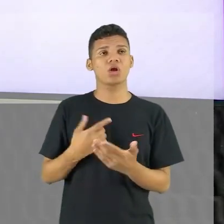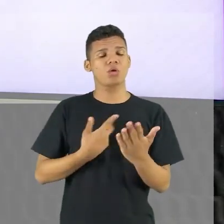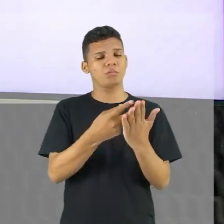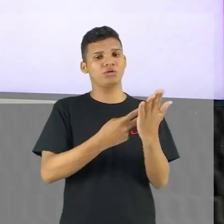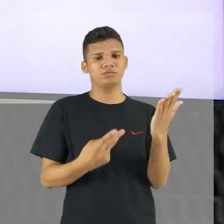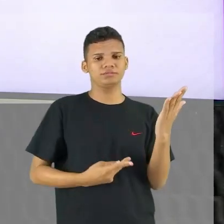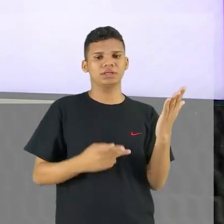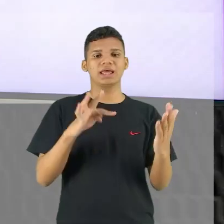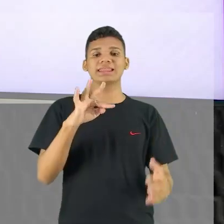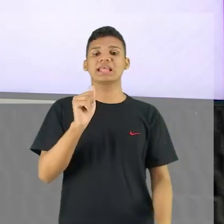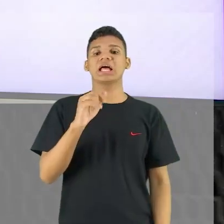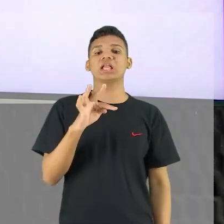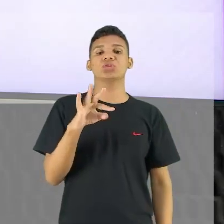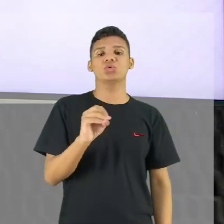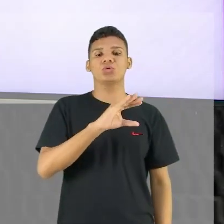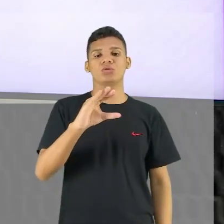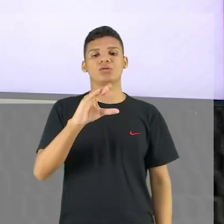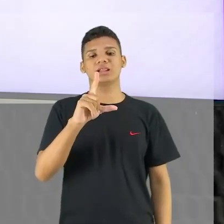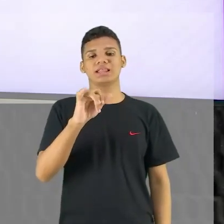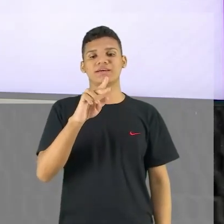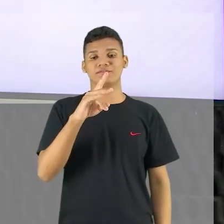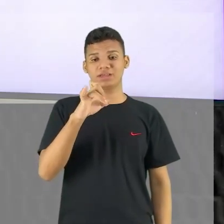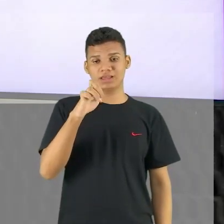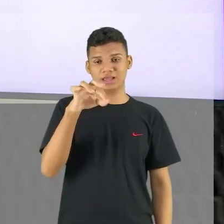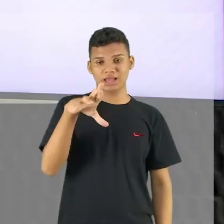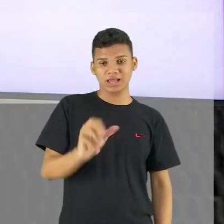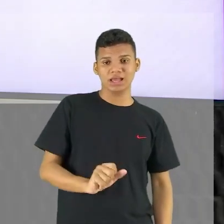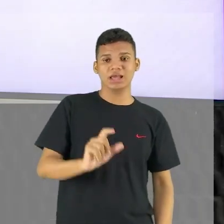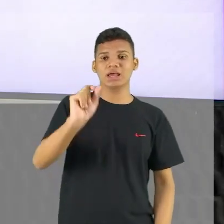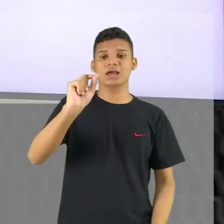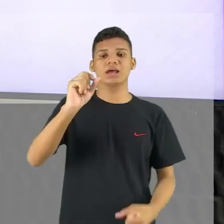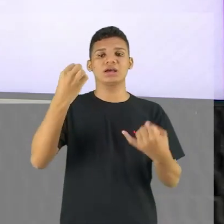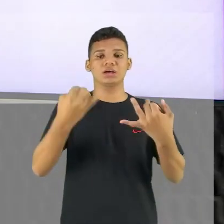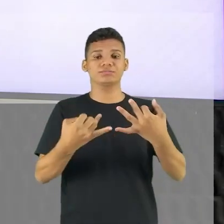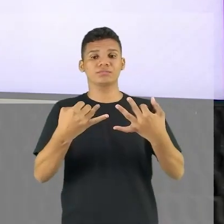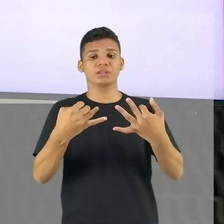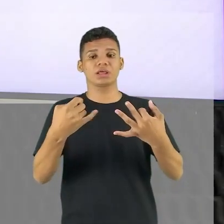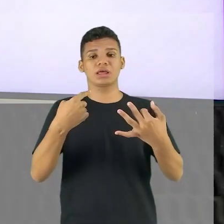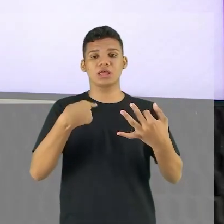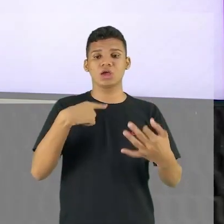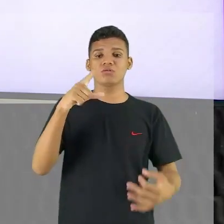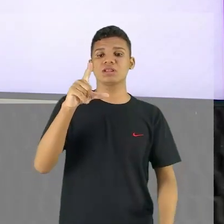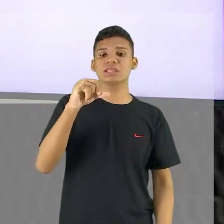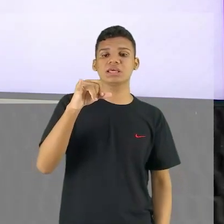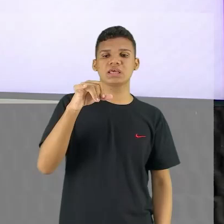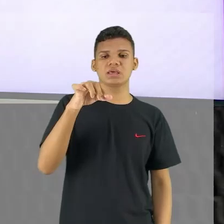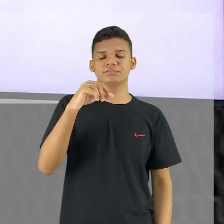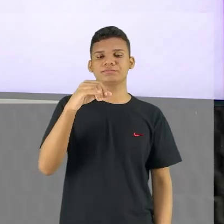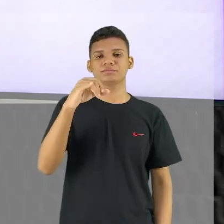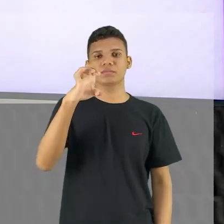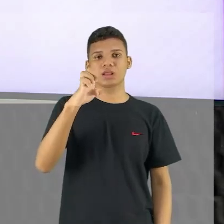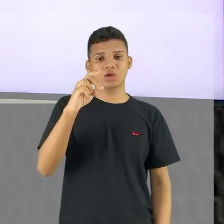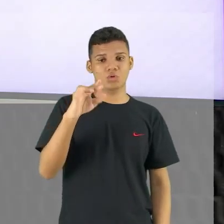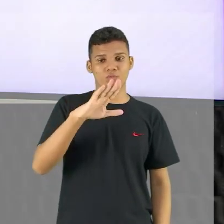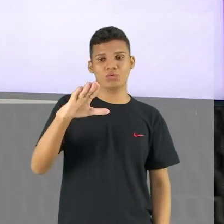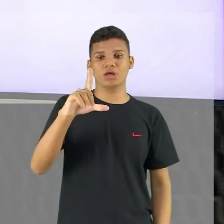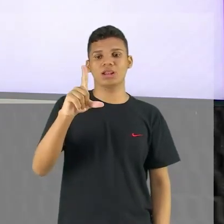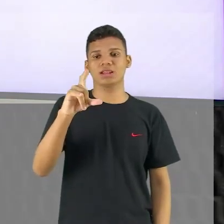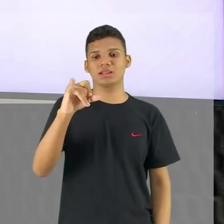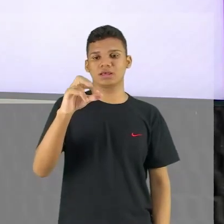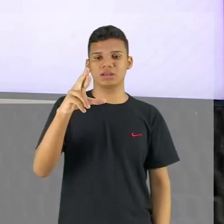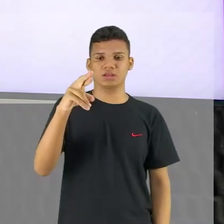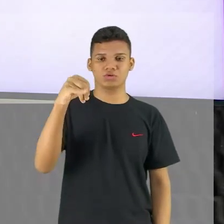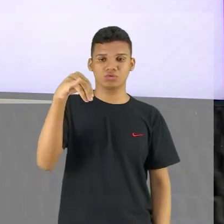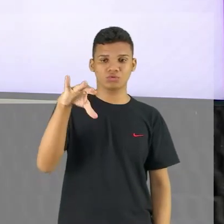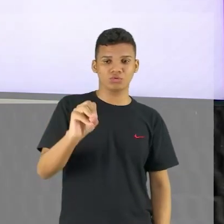o eu lírico destaca uma. Sempre que vocês observarem poema e essa pergunta com foco no